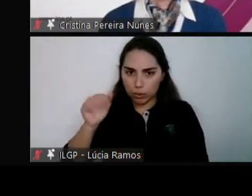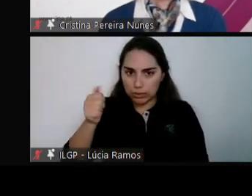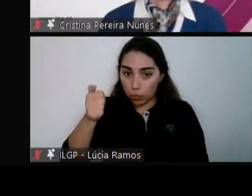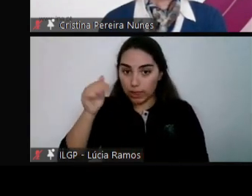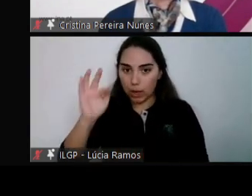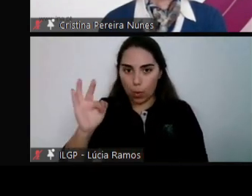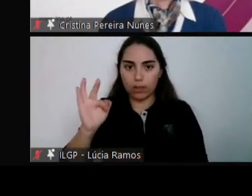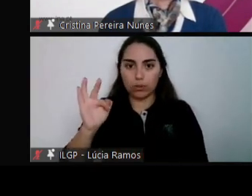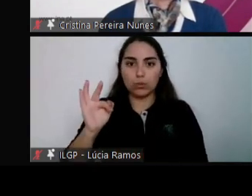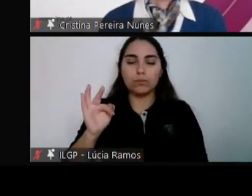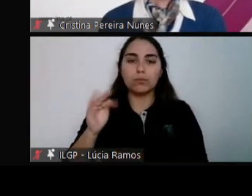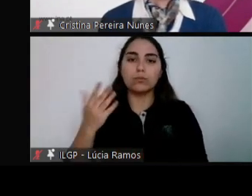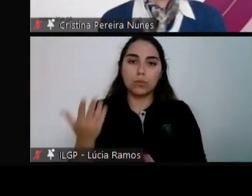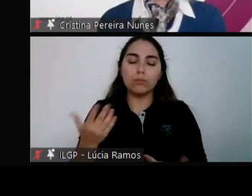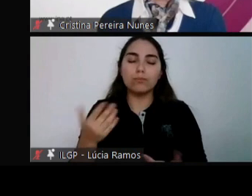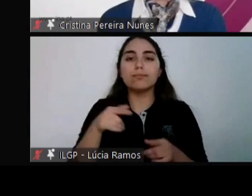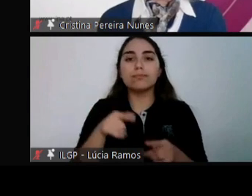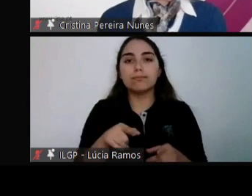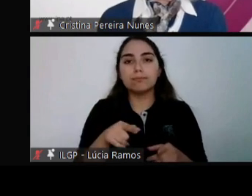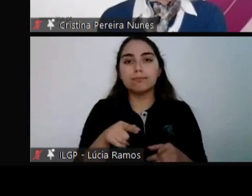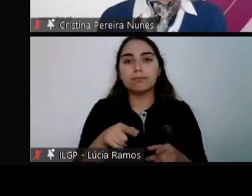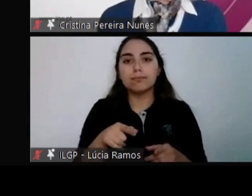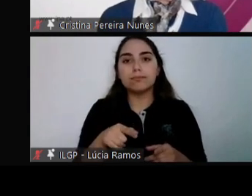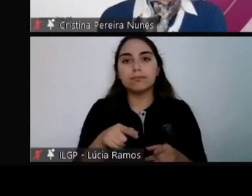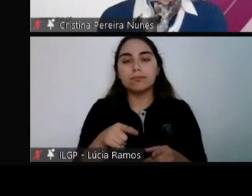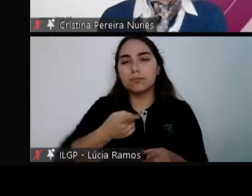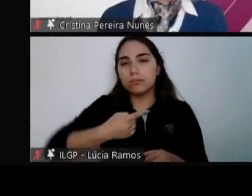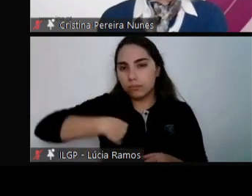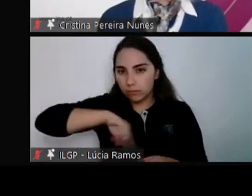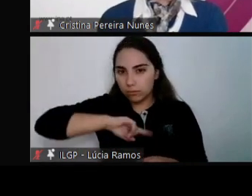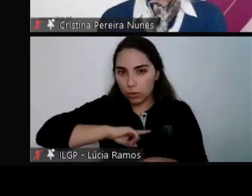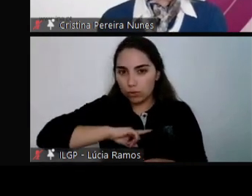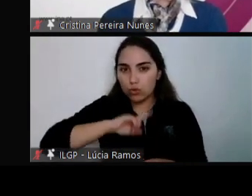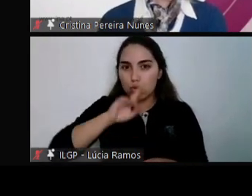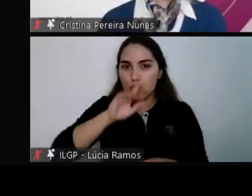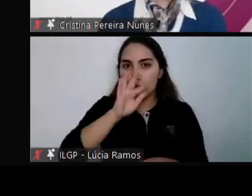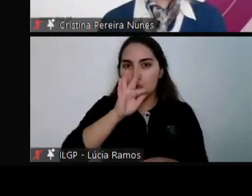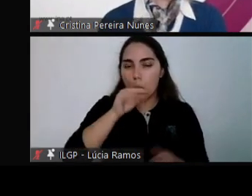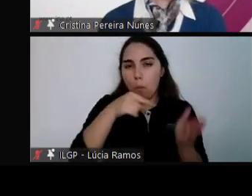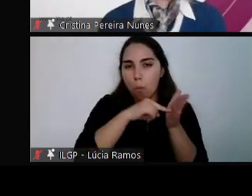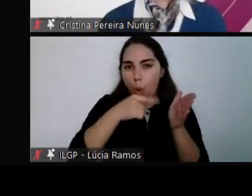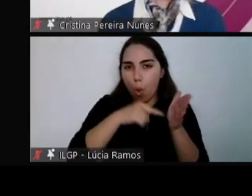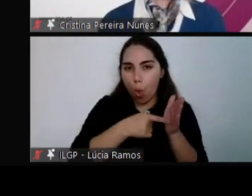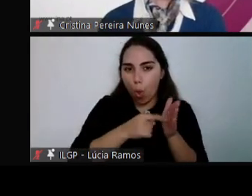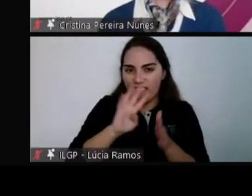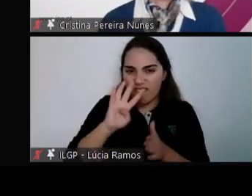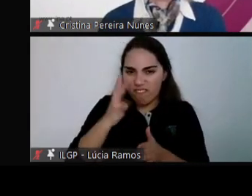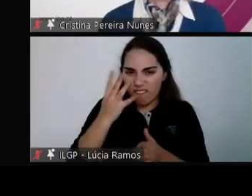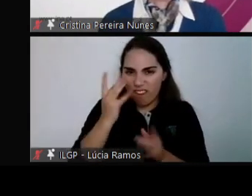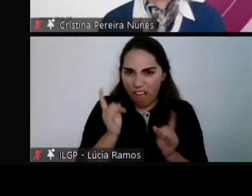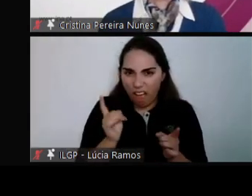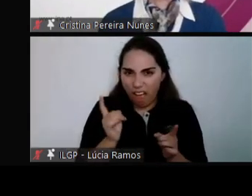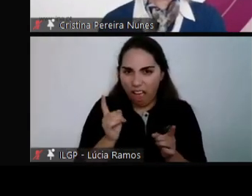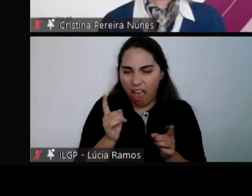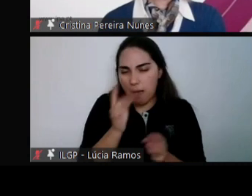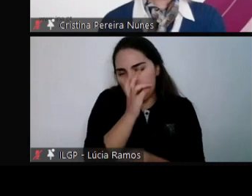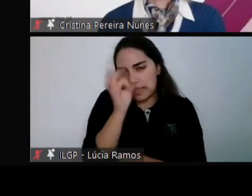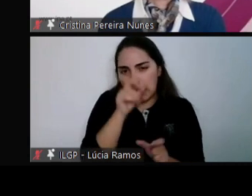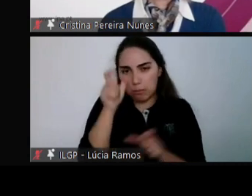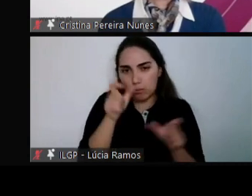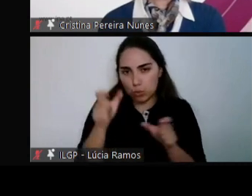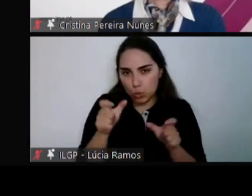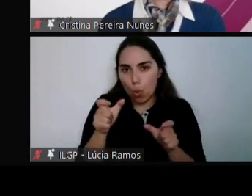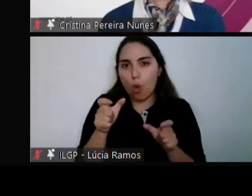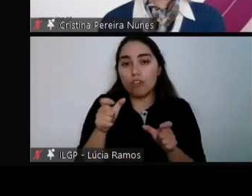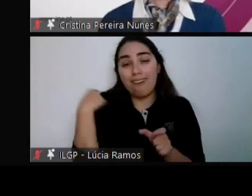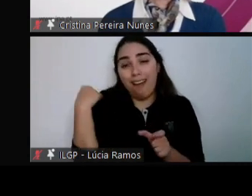em 19, eu penso que nós subimos aqui 4 pontos percentuais, não subimos muito mais do que isso, em termos da porcentagem da população, o que significa que ainda temos um